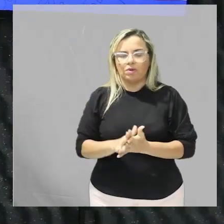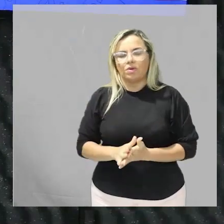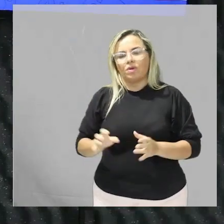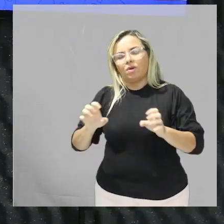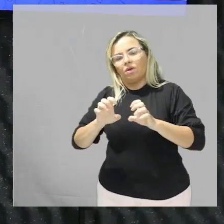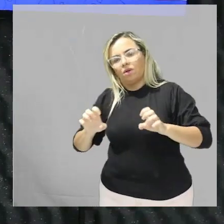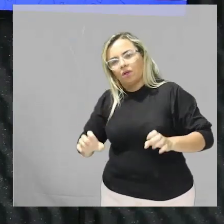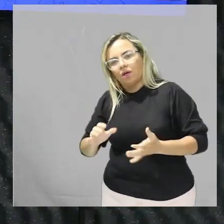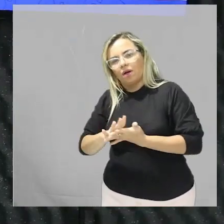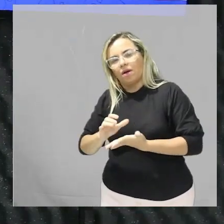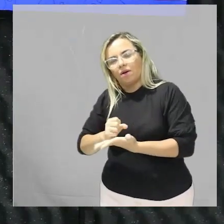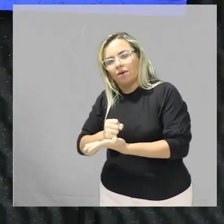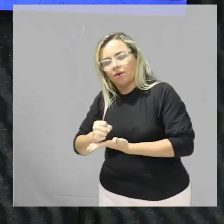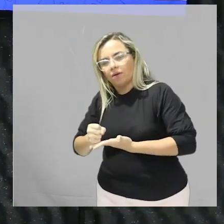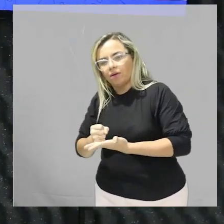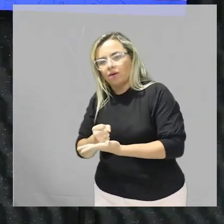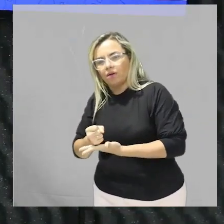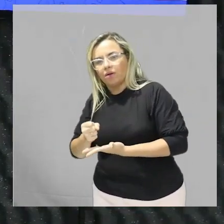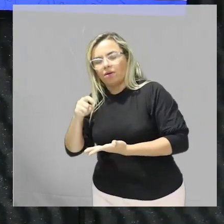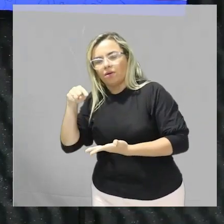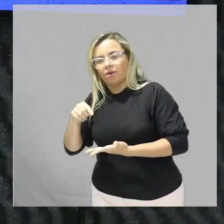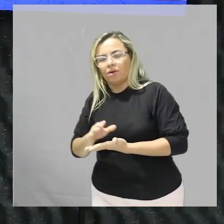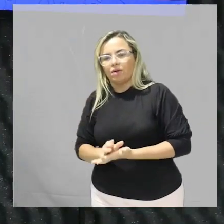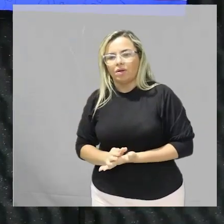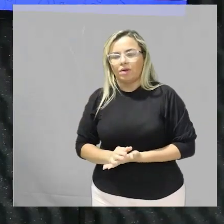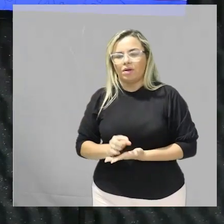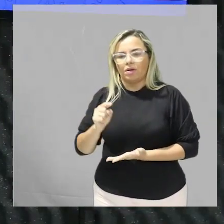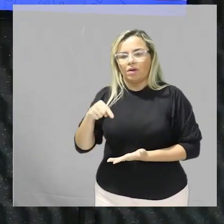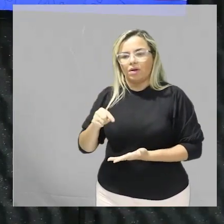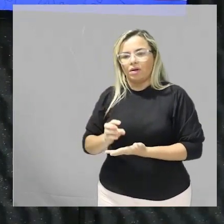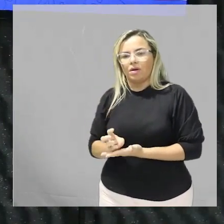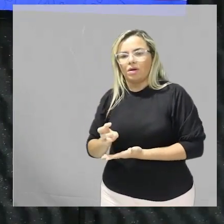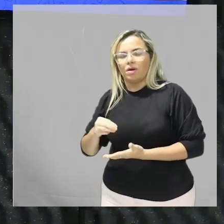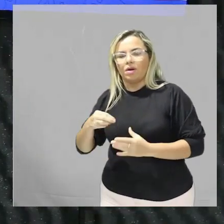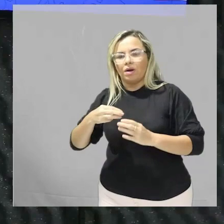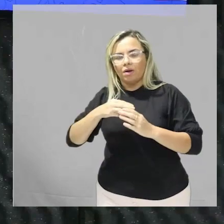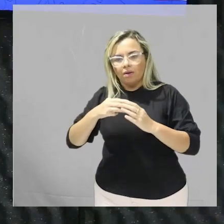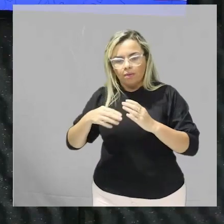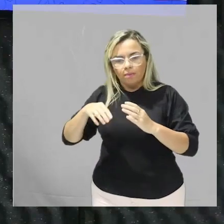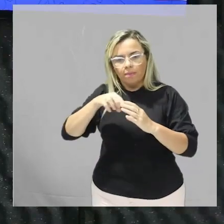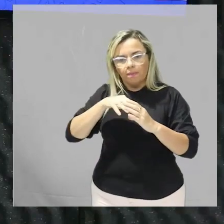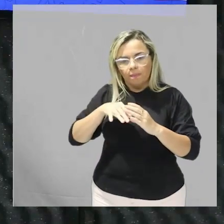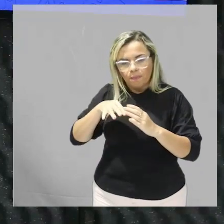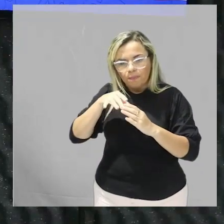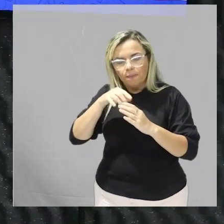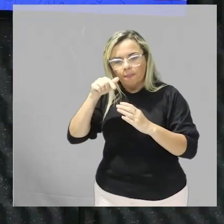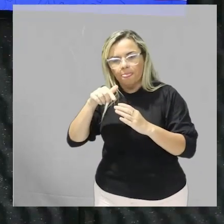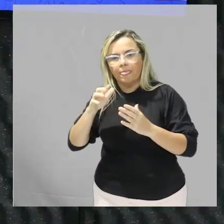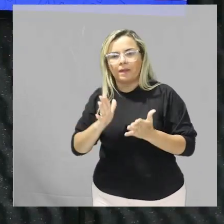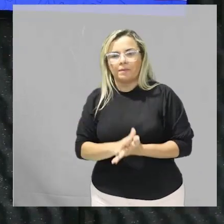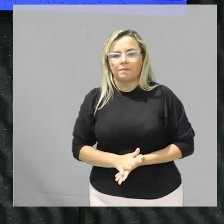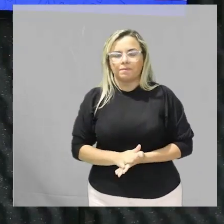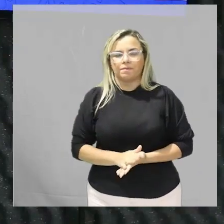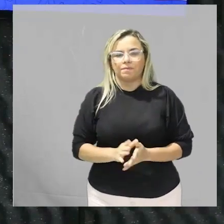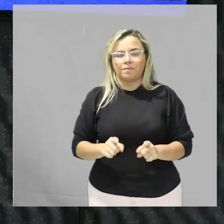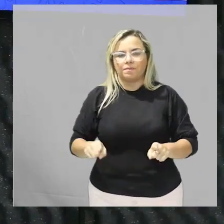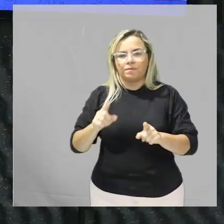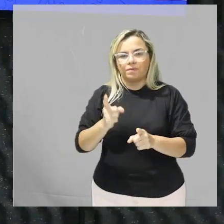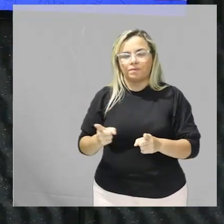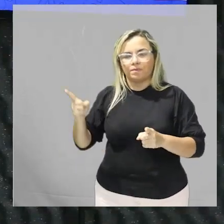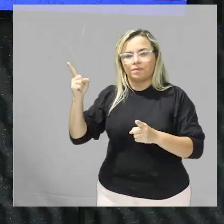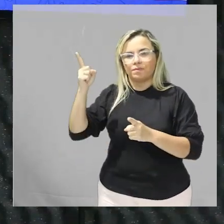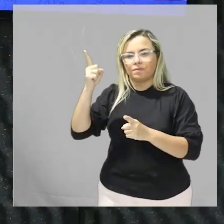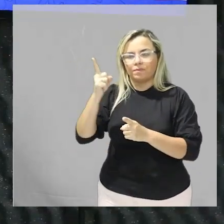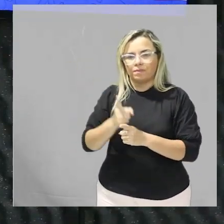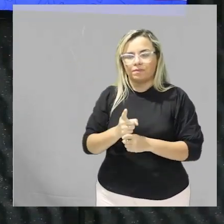uma estrutura básica, que nós chamamos de membrana plasmática, tá? Nós vamos encontrar o